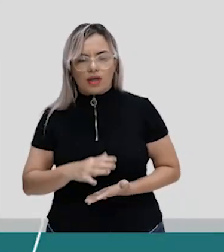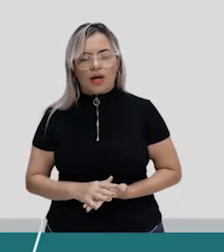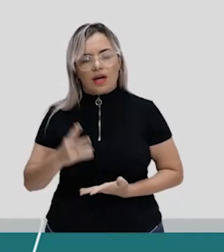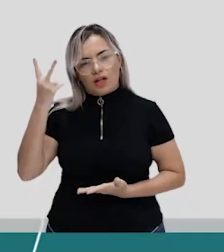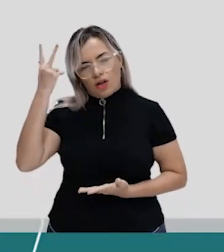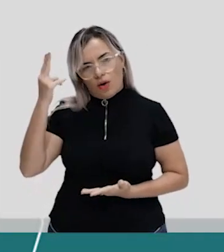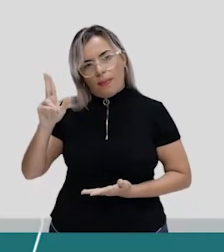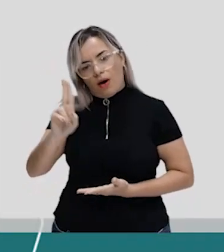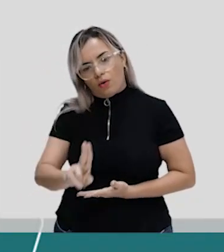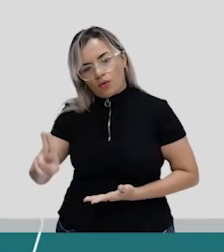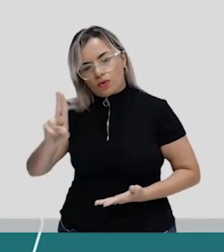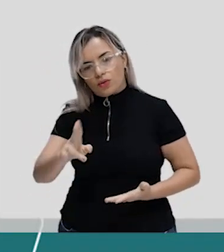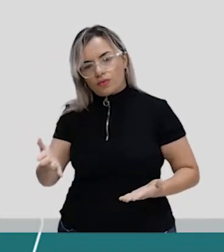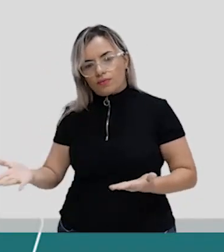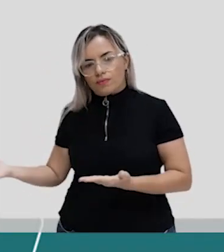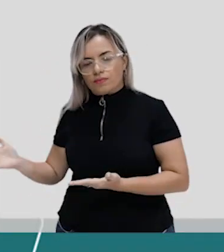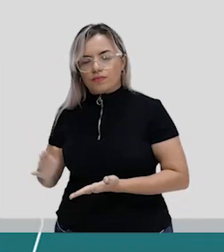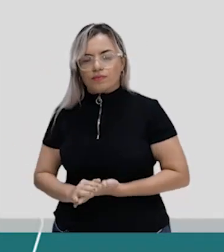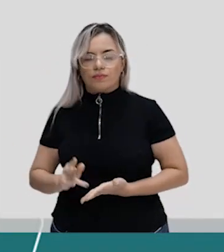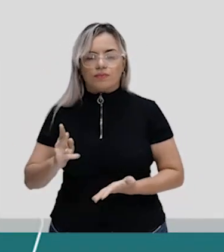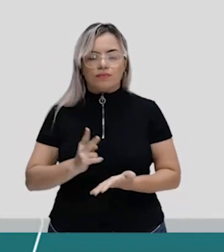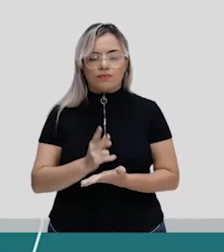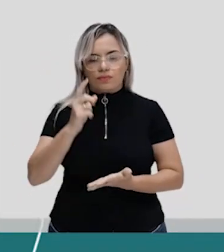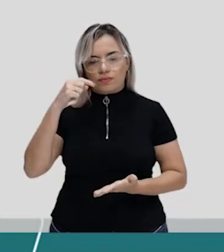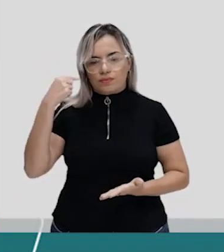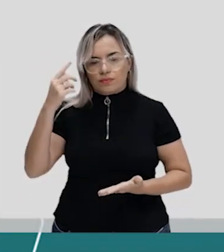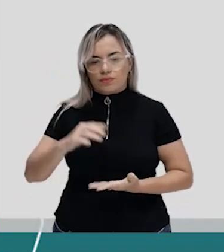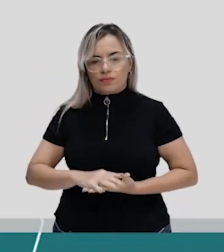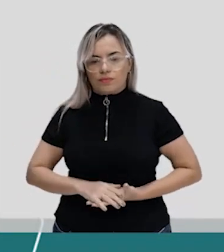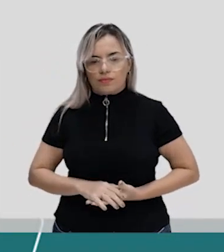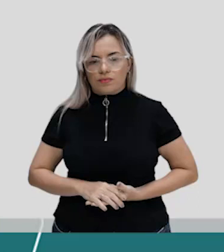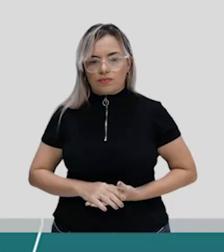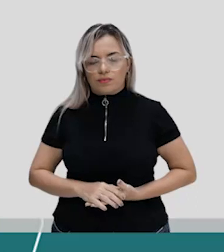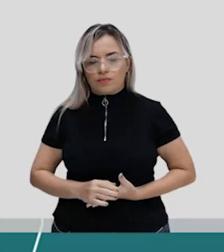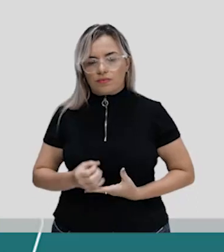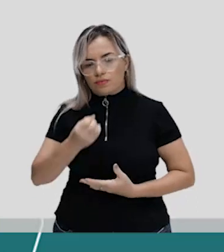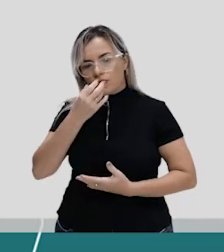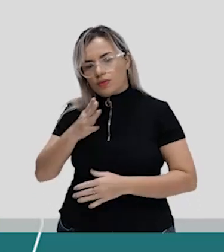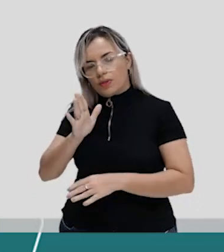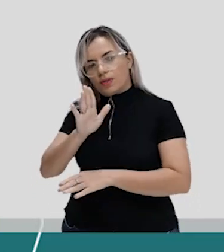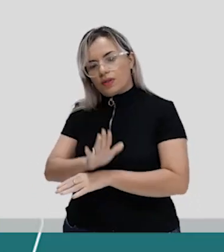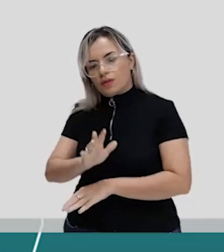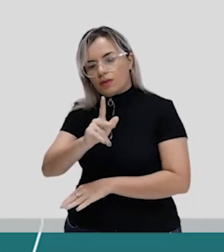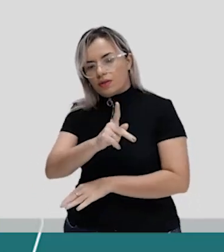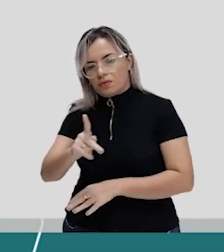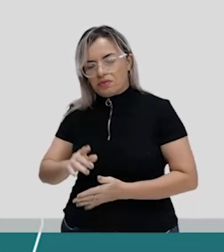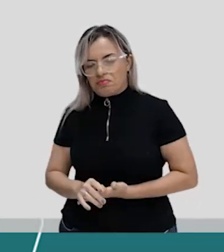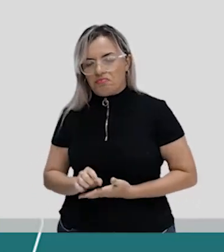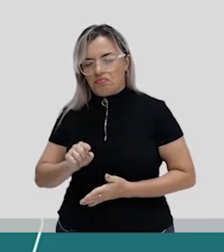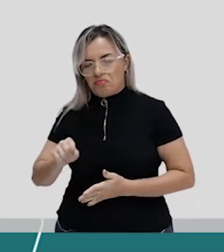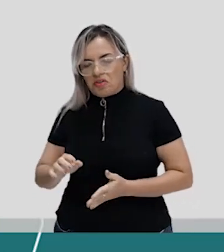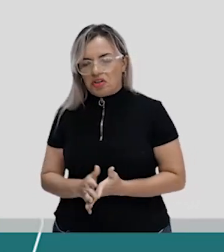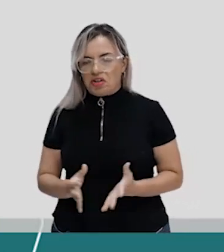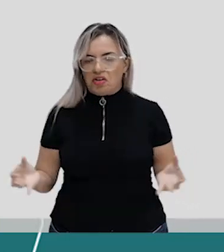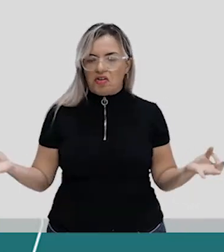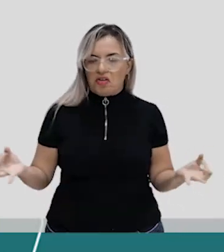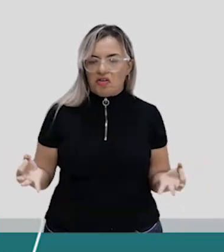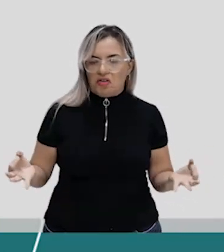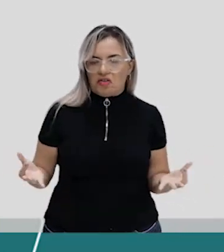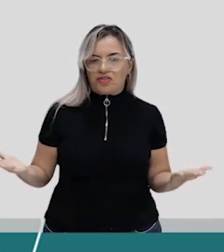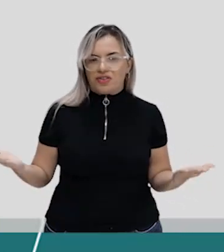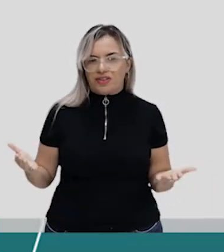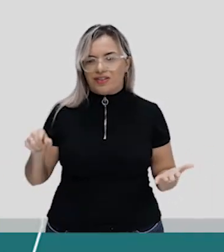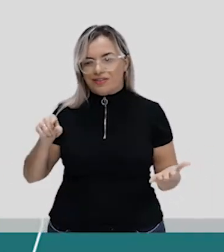Buenas tardes, maestra. Se ve bien hoy? Boa tarde, professor. Está ótima hoje. Isso é quando vocês estão querendo